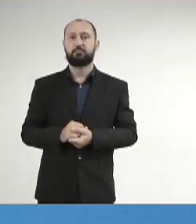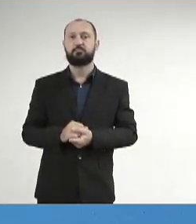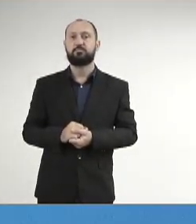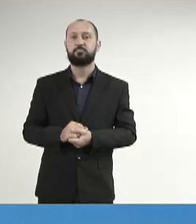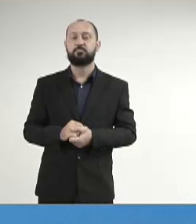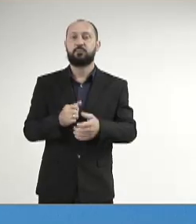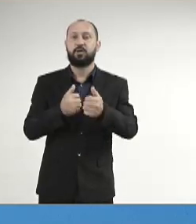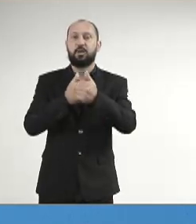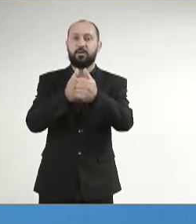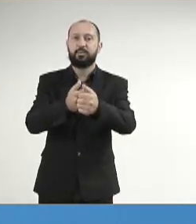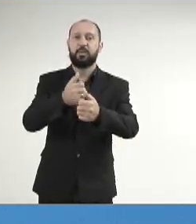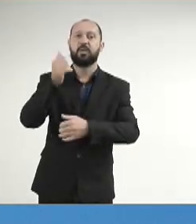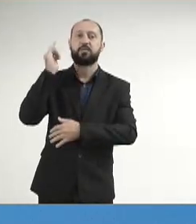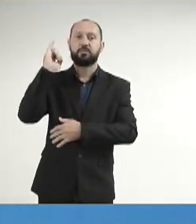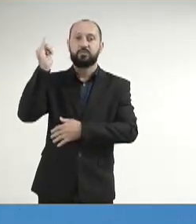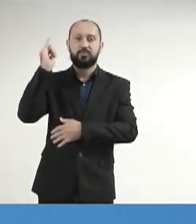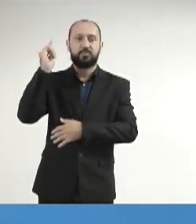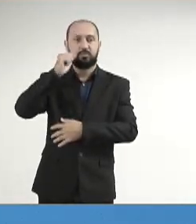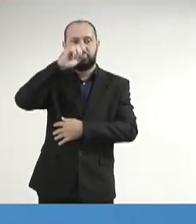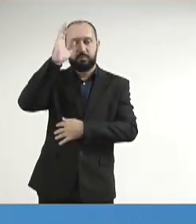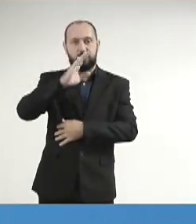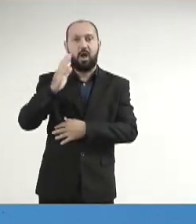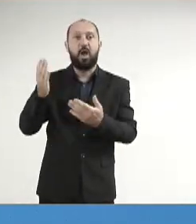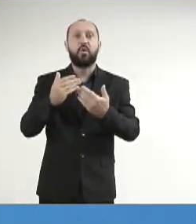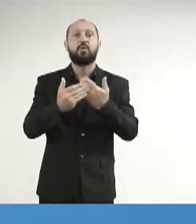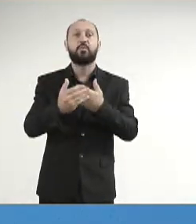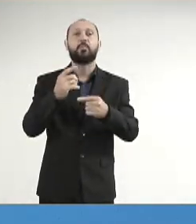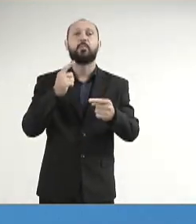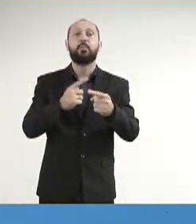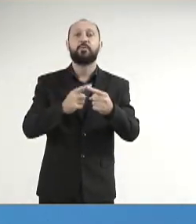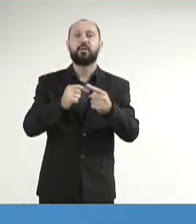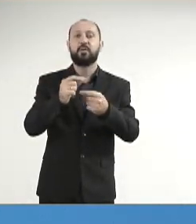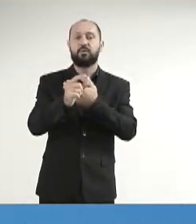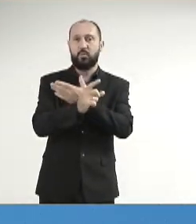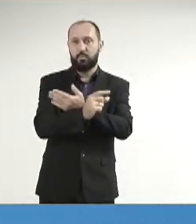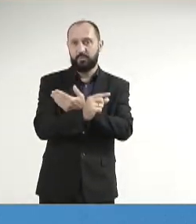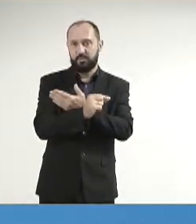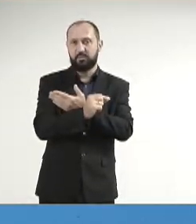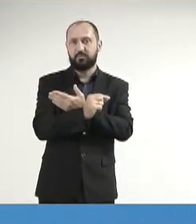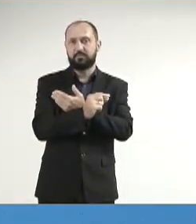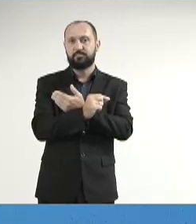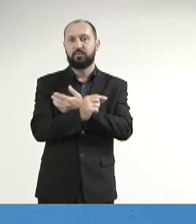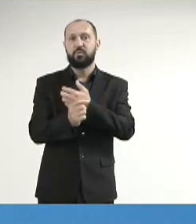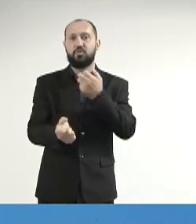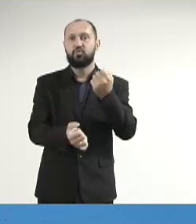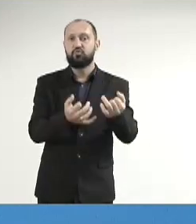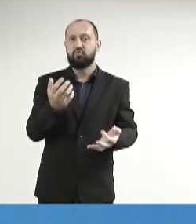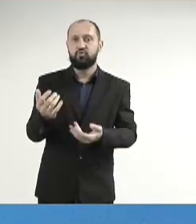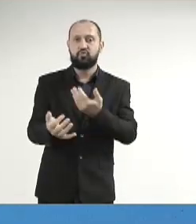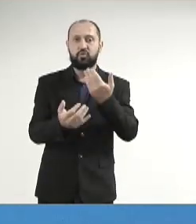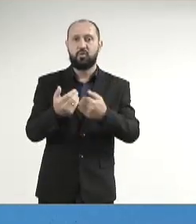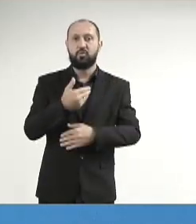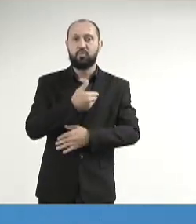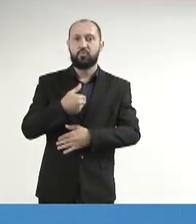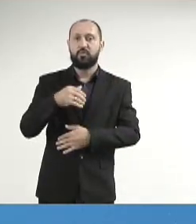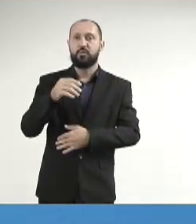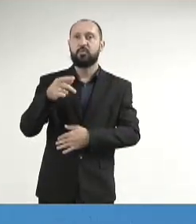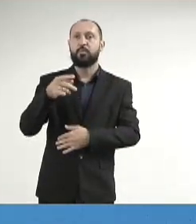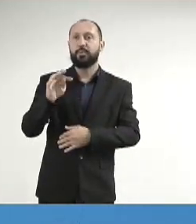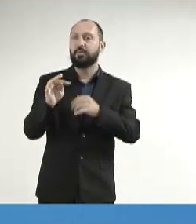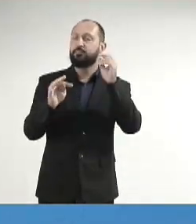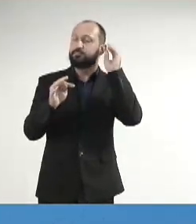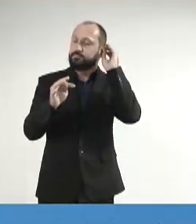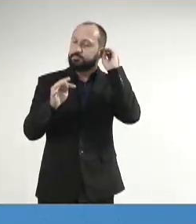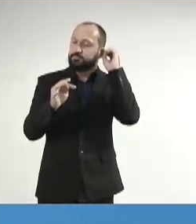acompanhando a narrativa nacional deles agora do porquê que o Pantanal está queimando mais no governo PT,